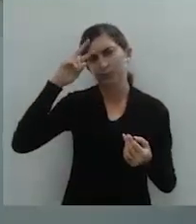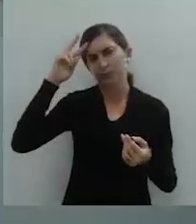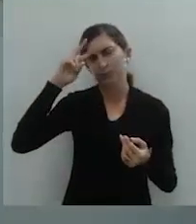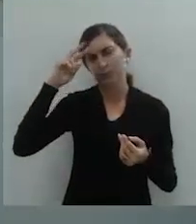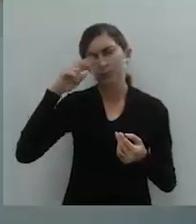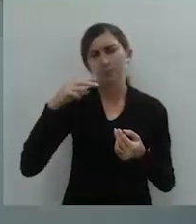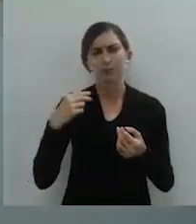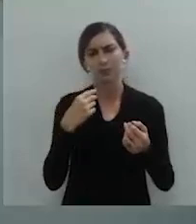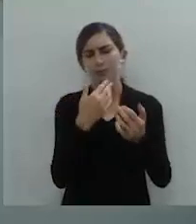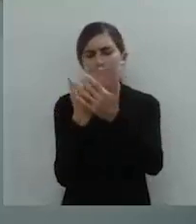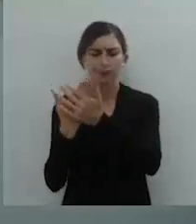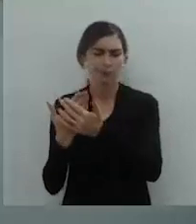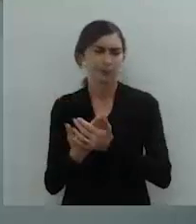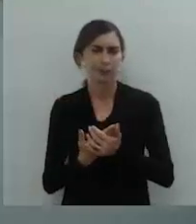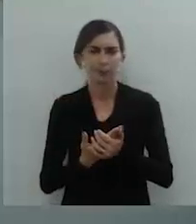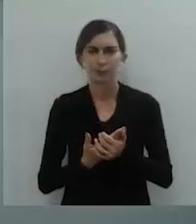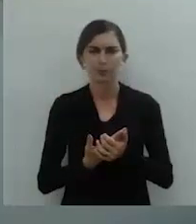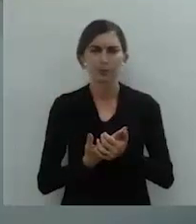geógrafos